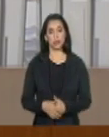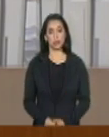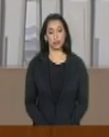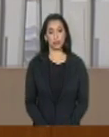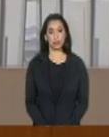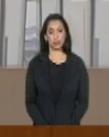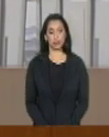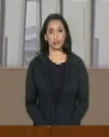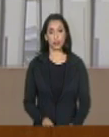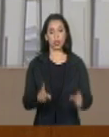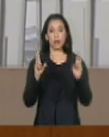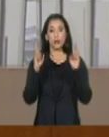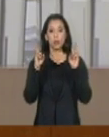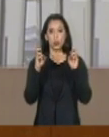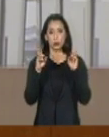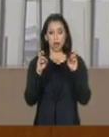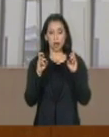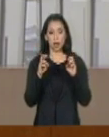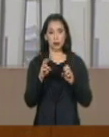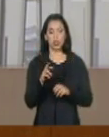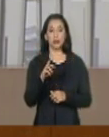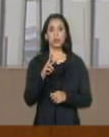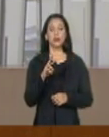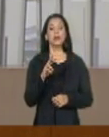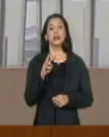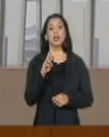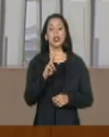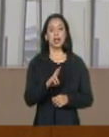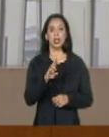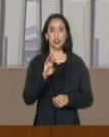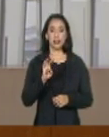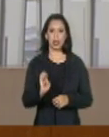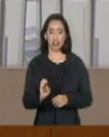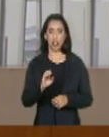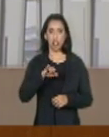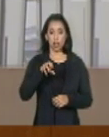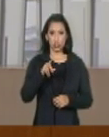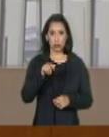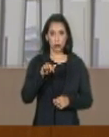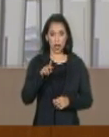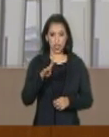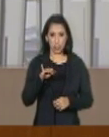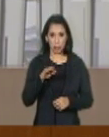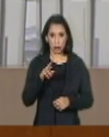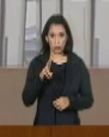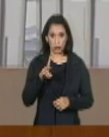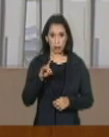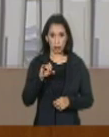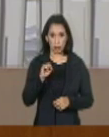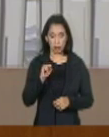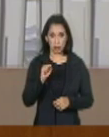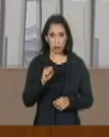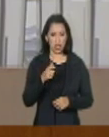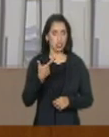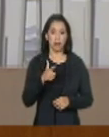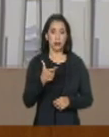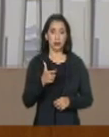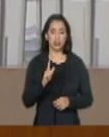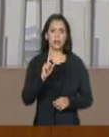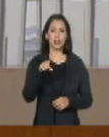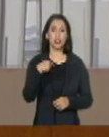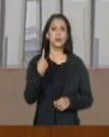Então, o tema que ia ser discutido no RE, Joaquim Roriz, acabou não sendo. Depois